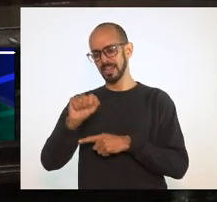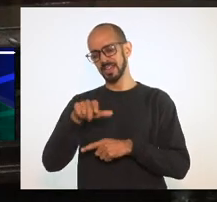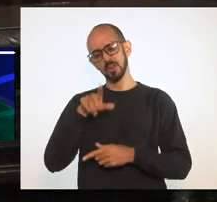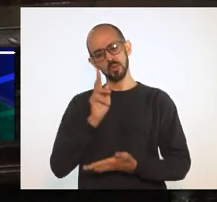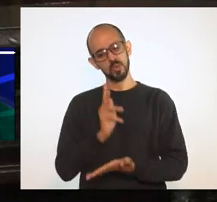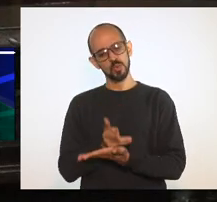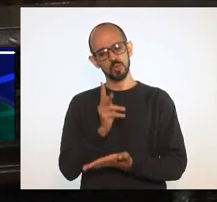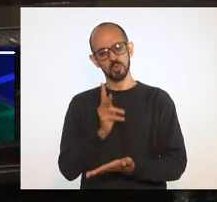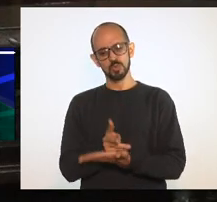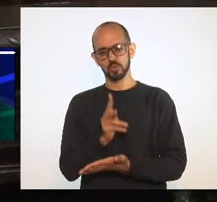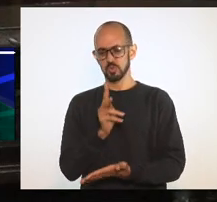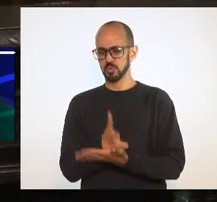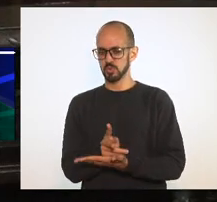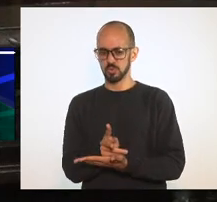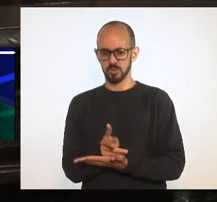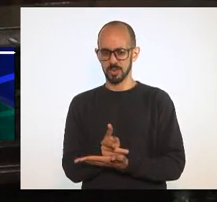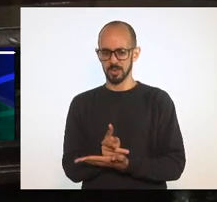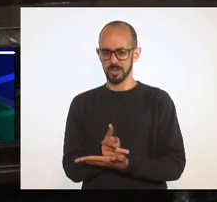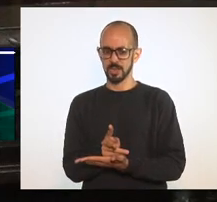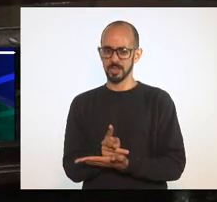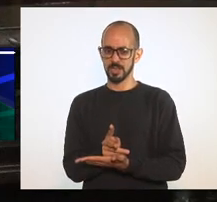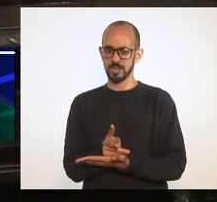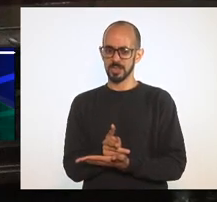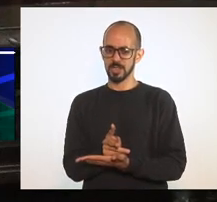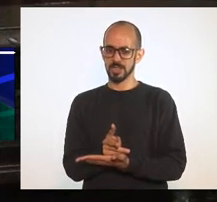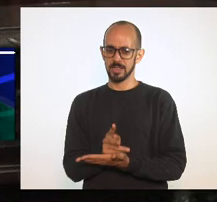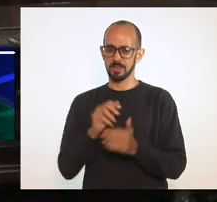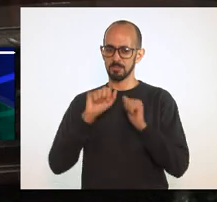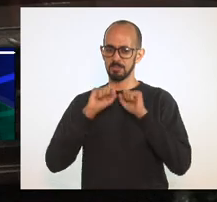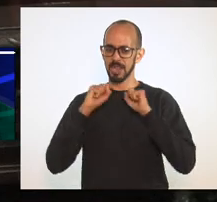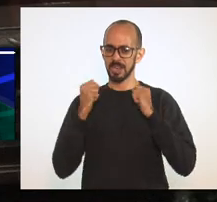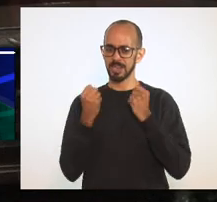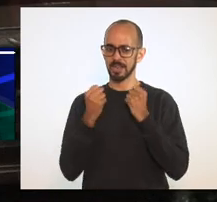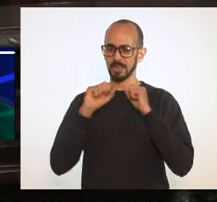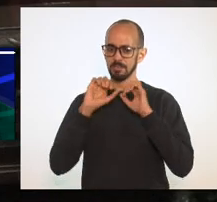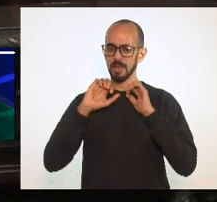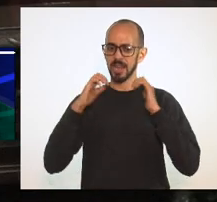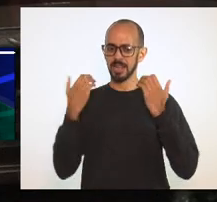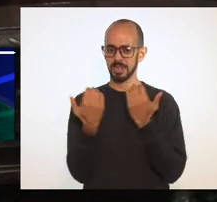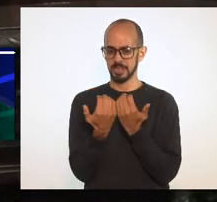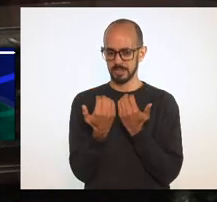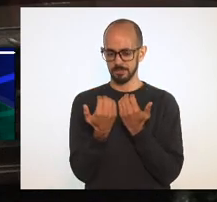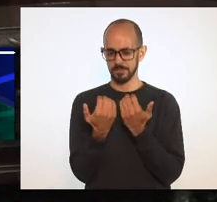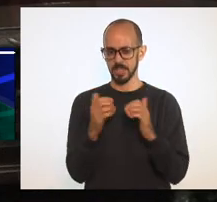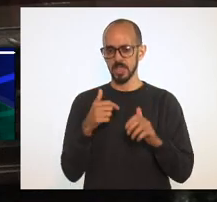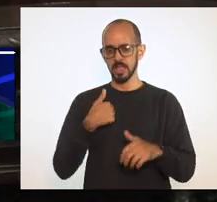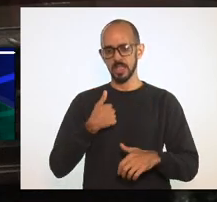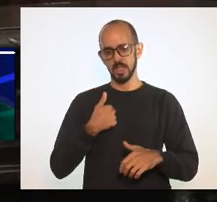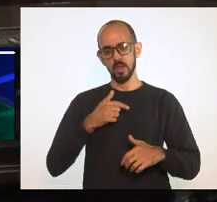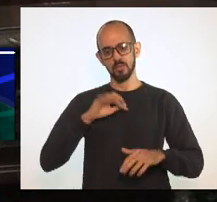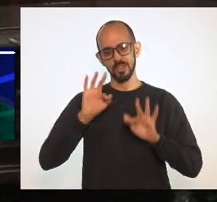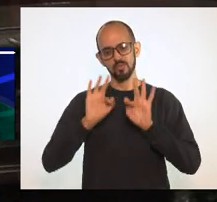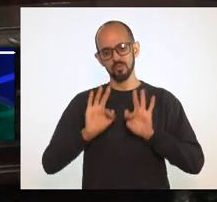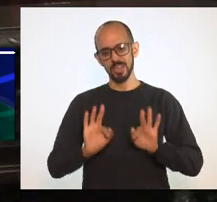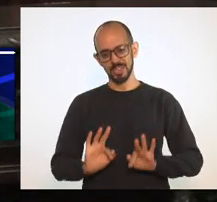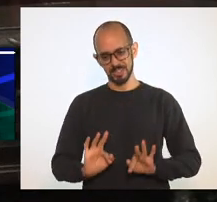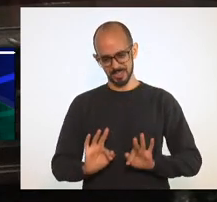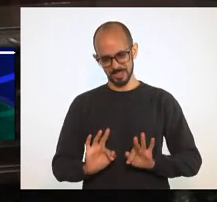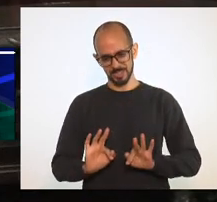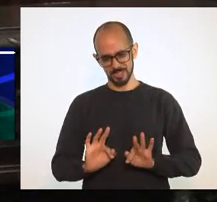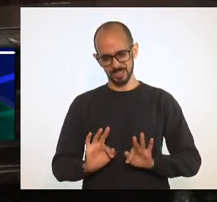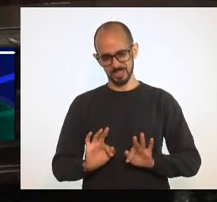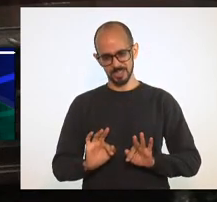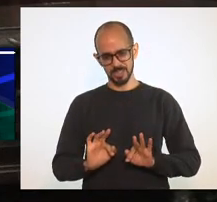Eu quero só dizer, senhor presidente, é justíssima a homenagem, fiquei feliz em dar o parecer. O deputado Luiz Paulo colaborou com a